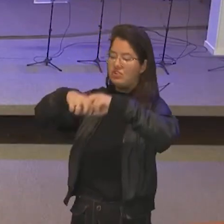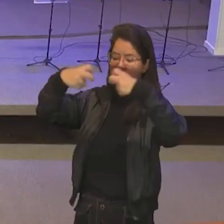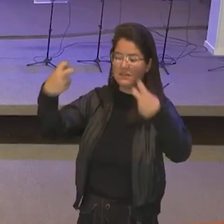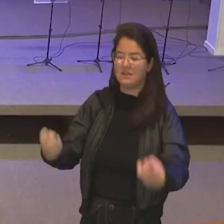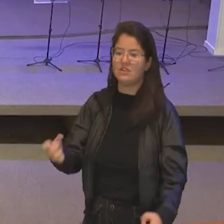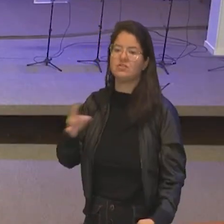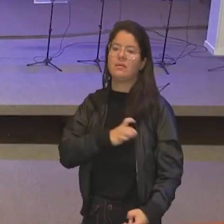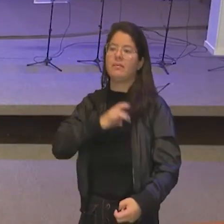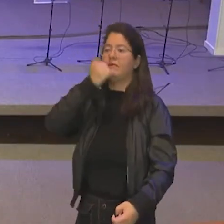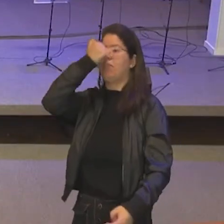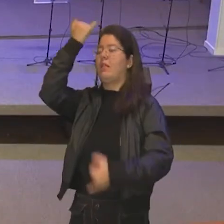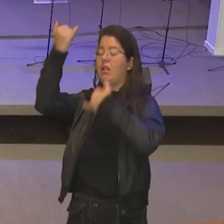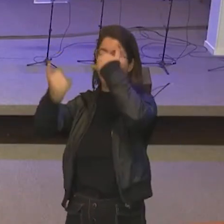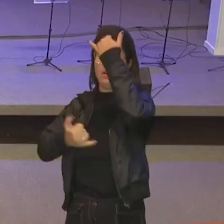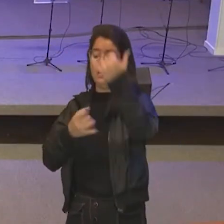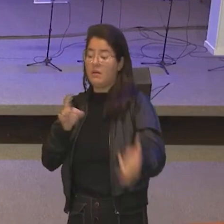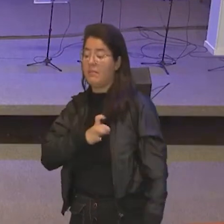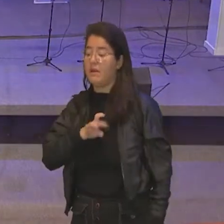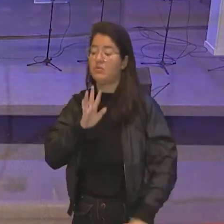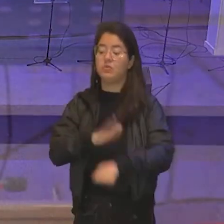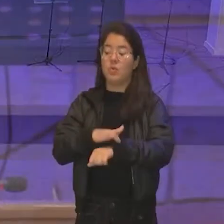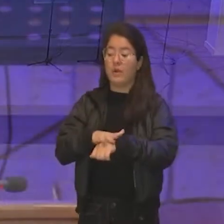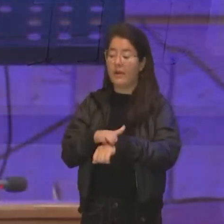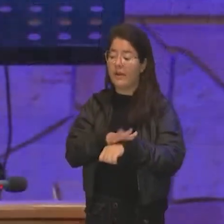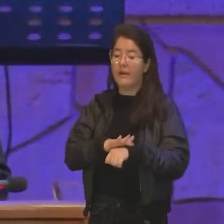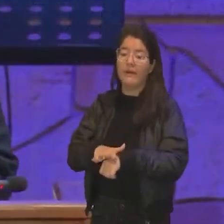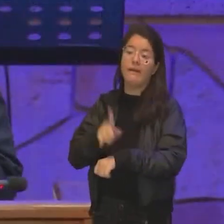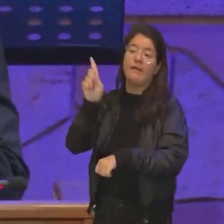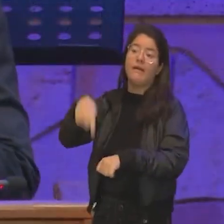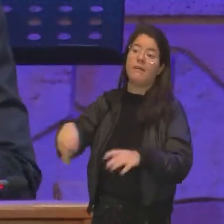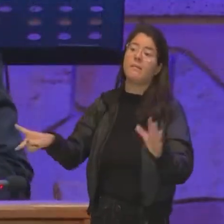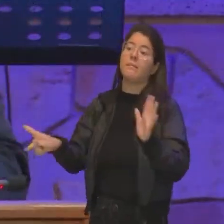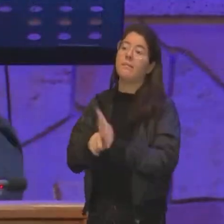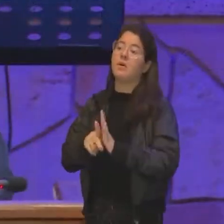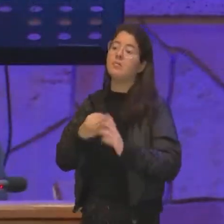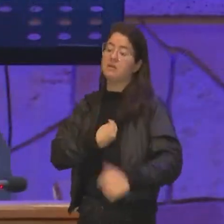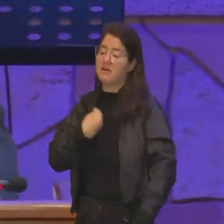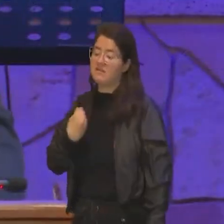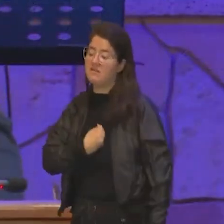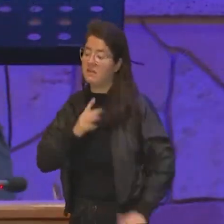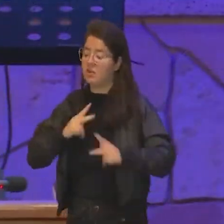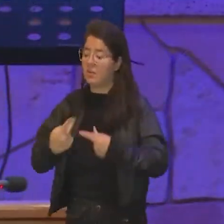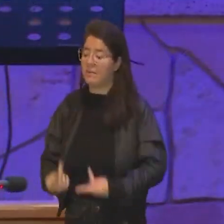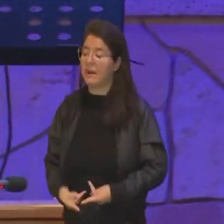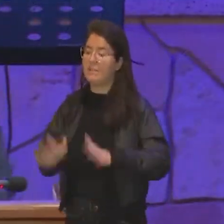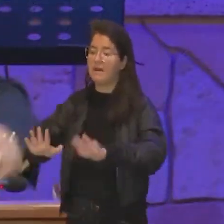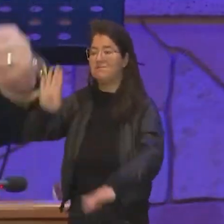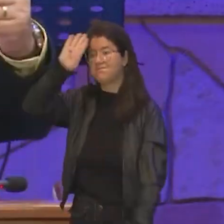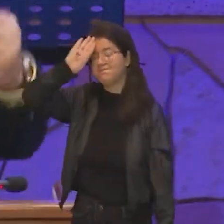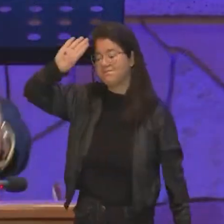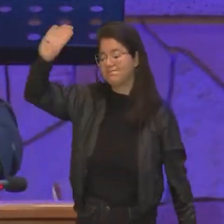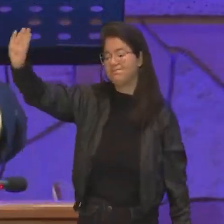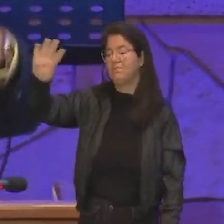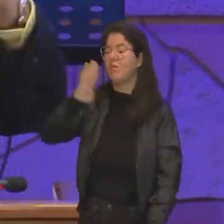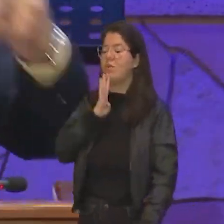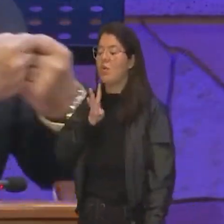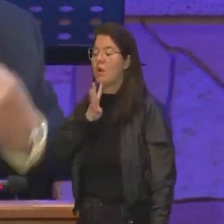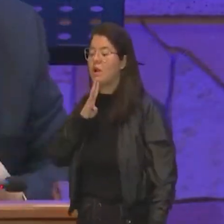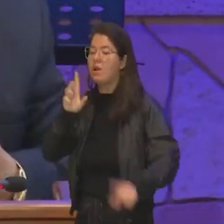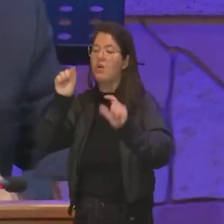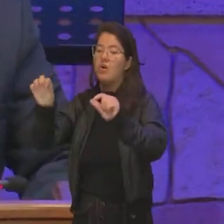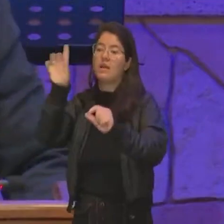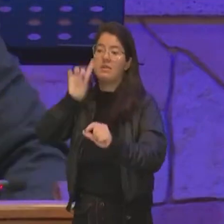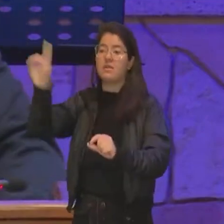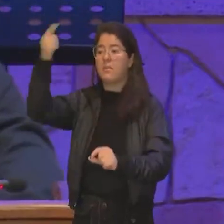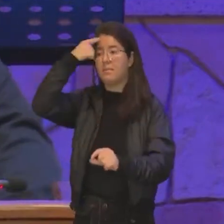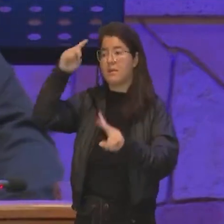medo de tragédias, medo de doenças. Essas questões fazem parte da vida, mas é fundamental conhecer o que Deus